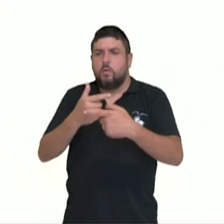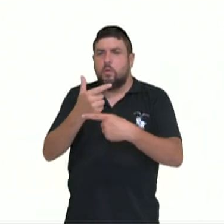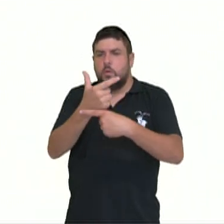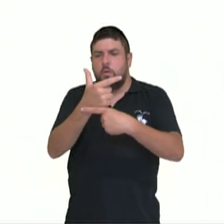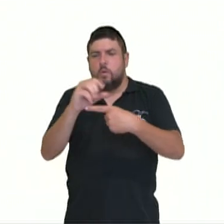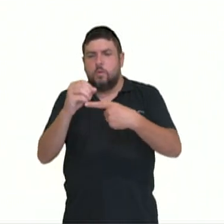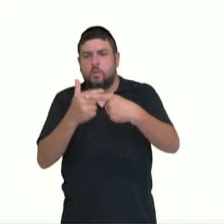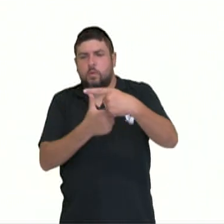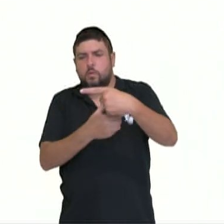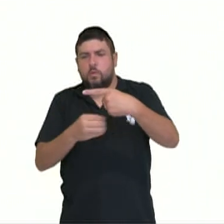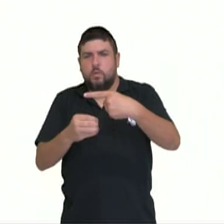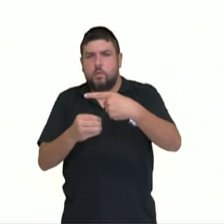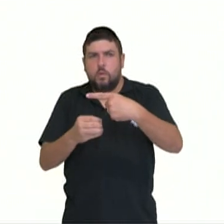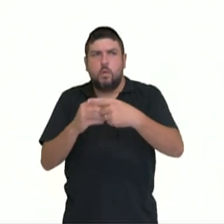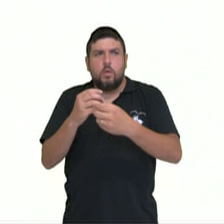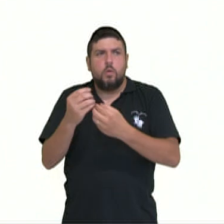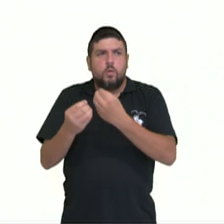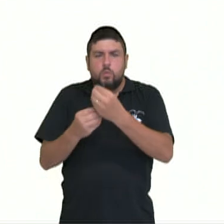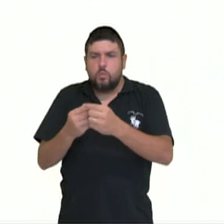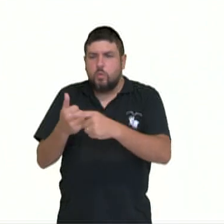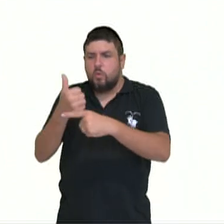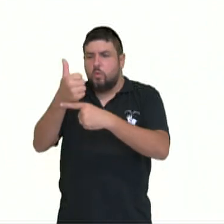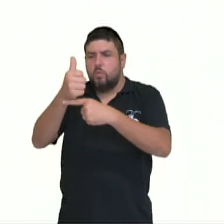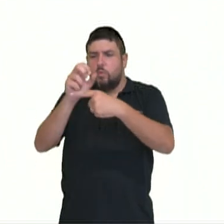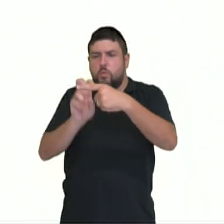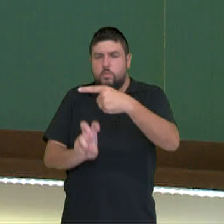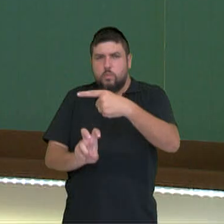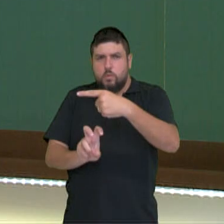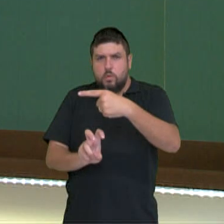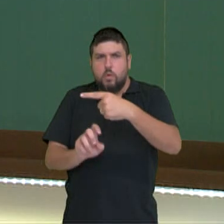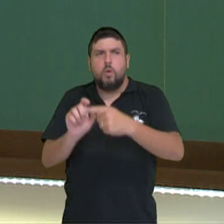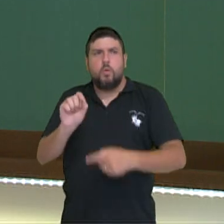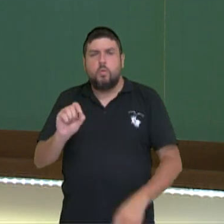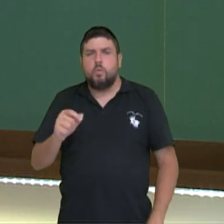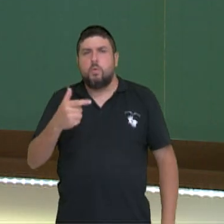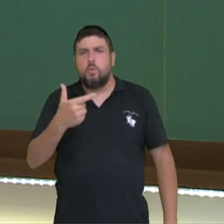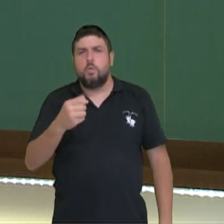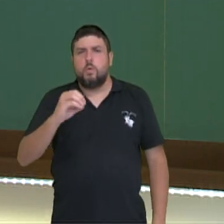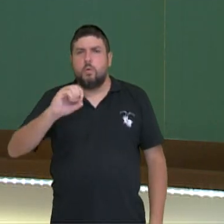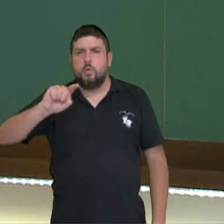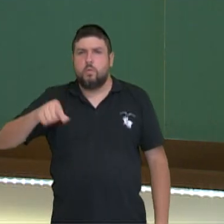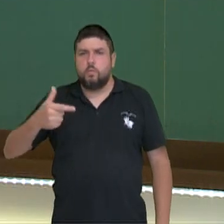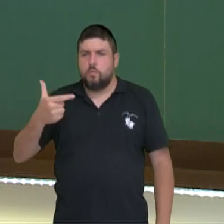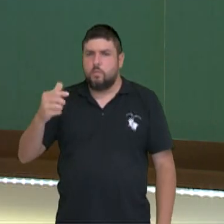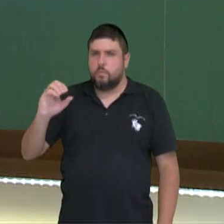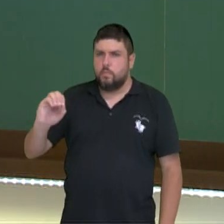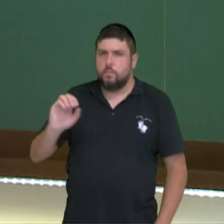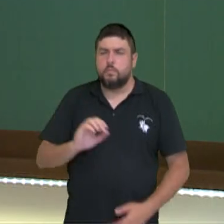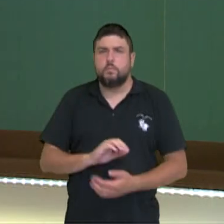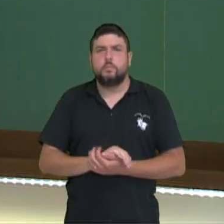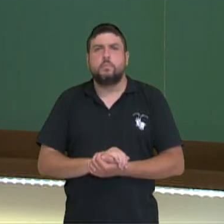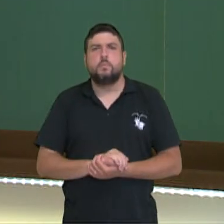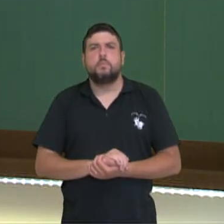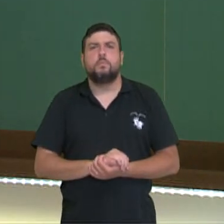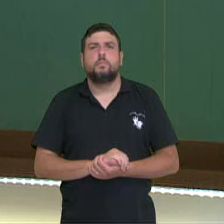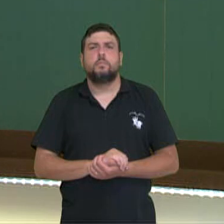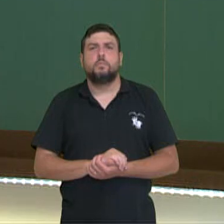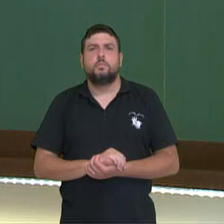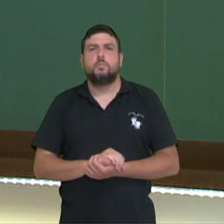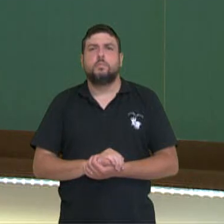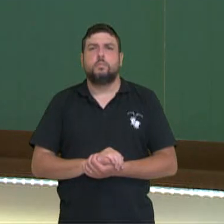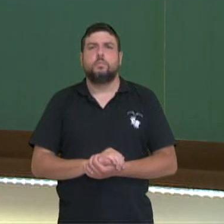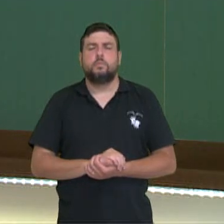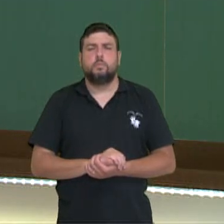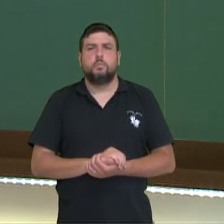0,20. Então, todas essas são representações da porcentagem. Legal? Então, vamos lá.